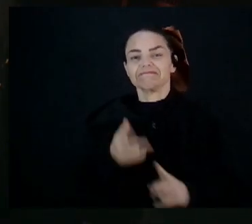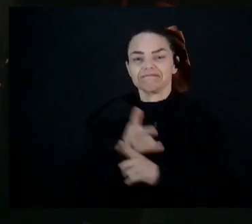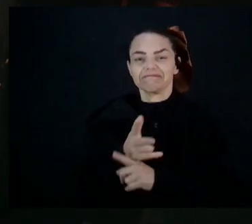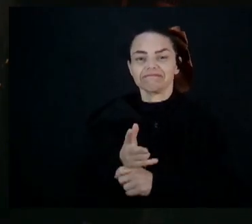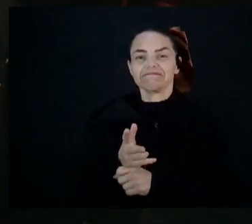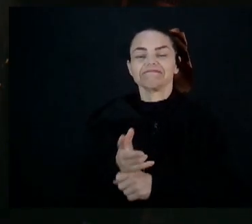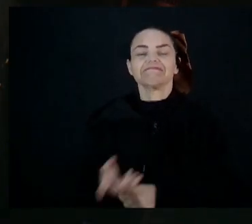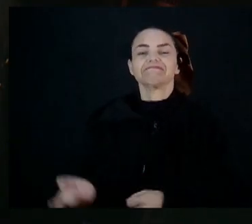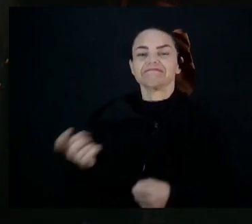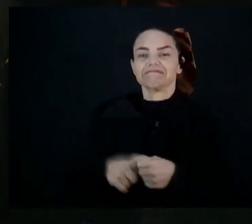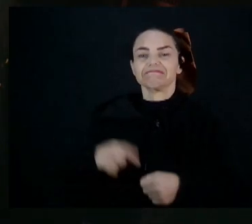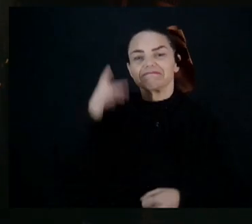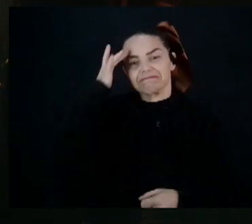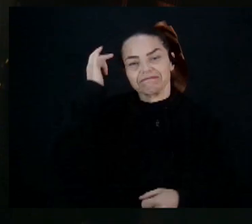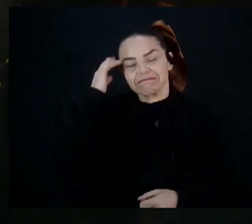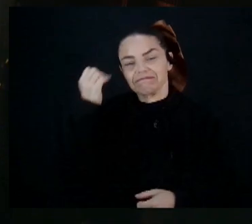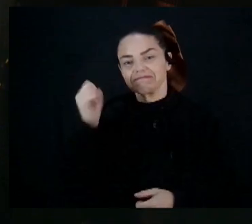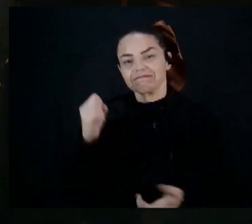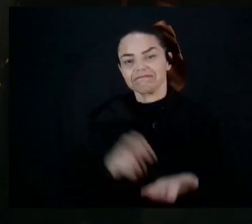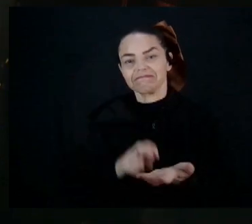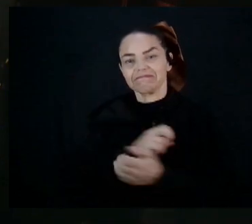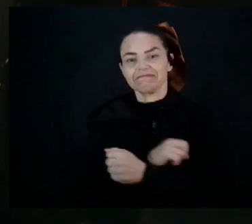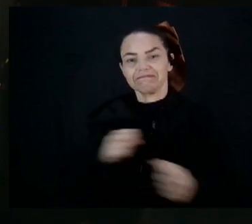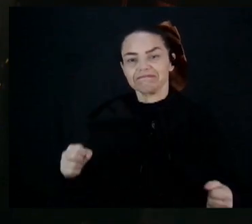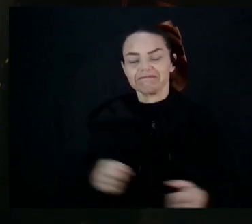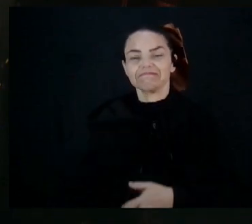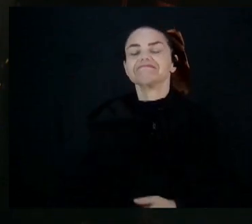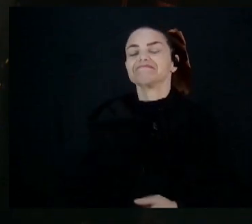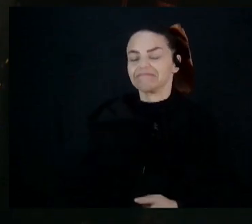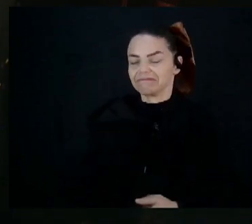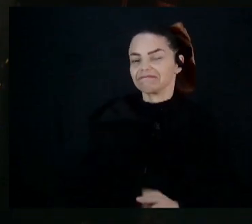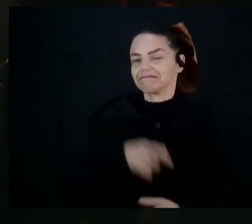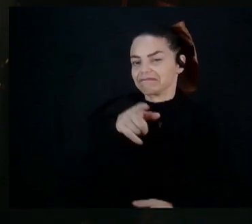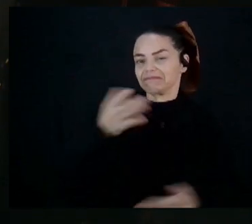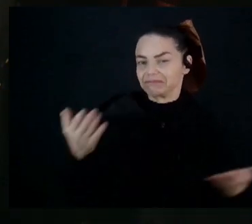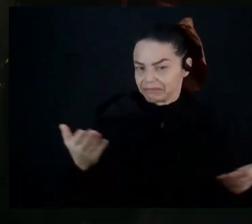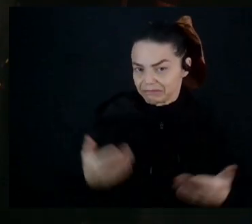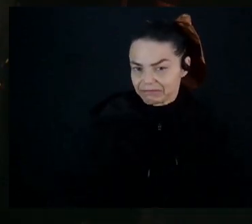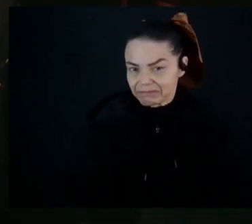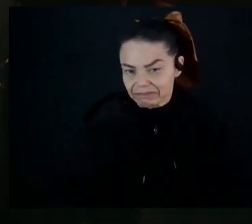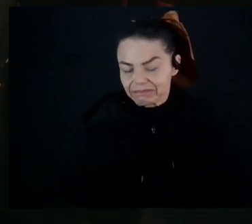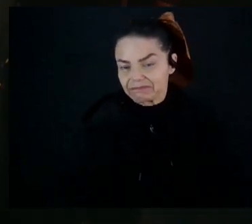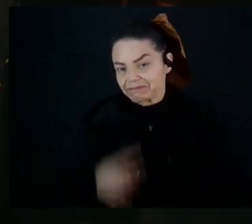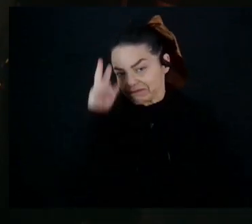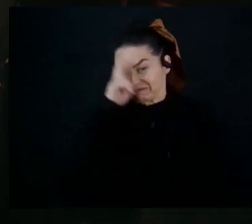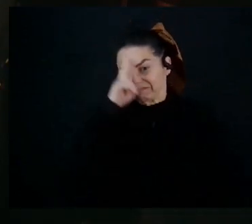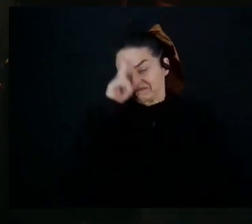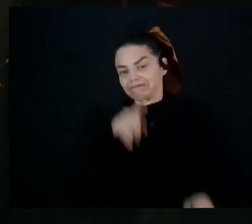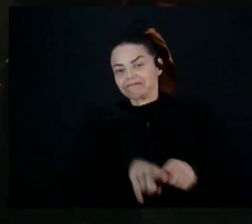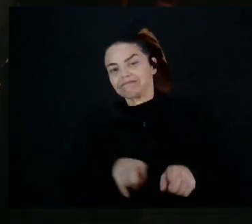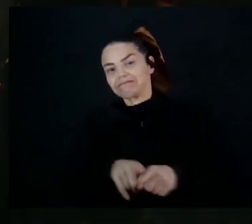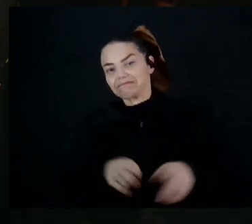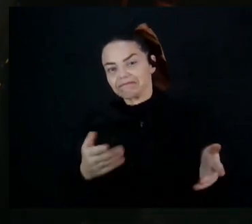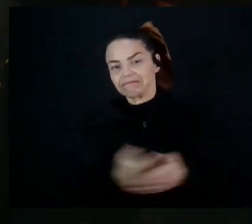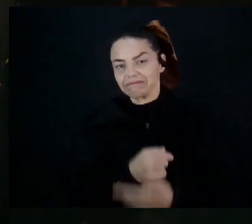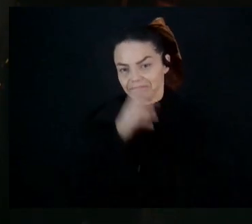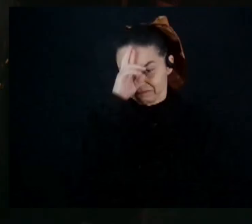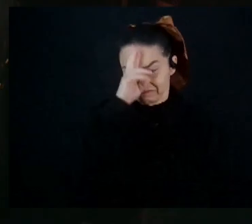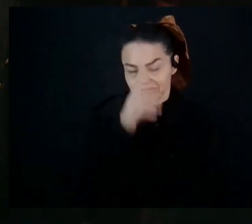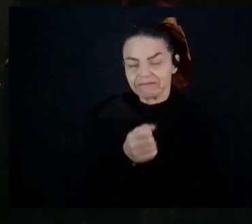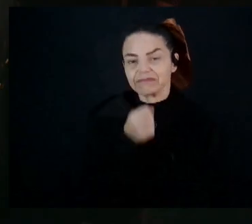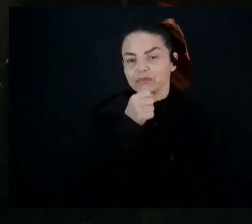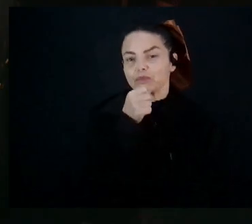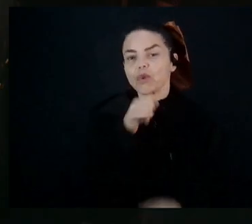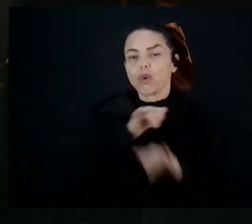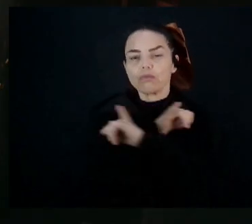partir das 8 da manhã em mais uma edição para você. Eu quero lembrar também que hoje ao meio-dia nós temos Câmara Notícia